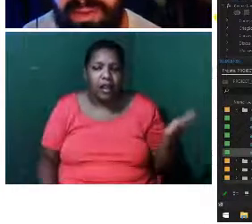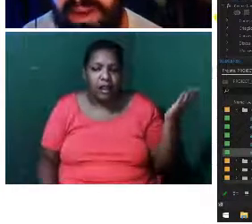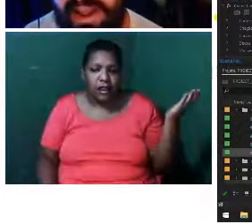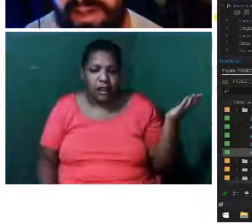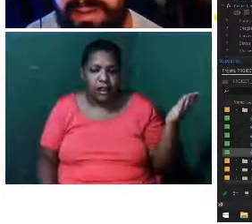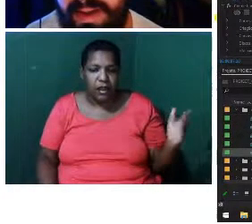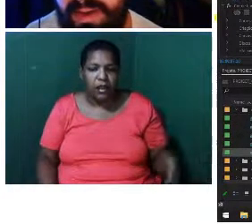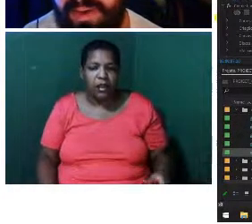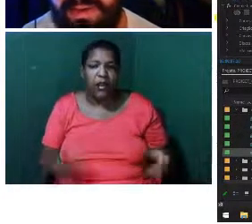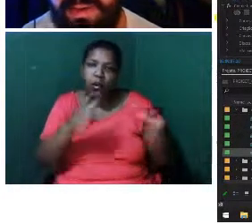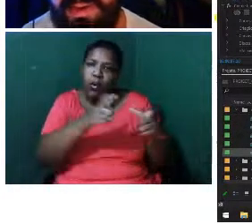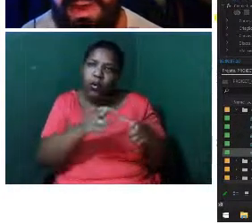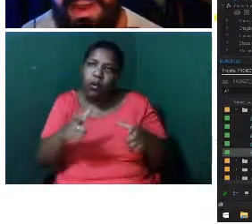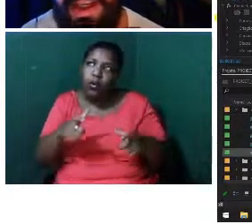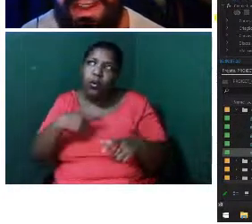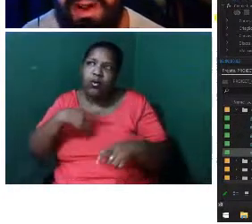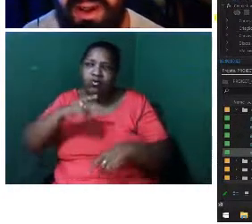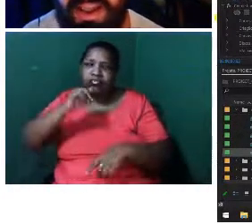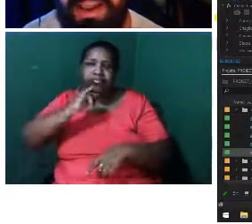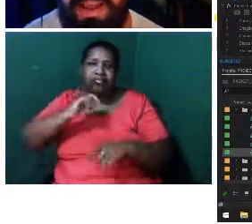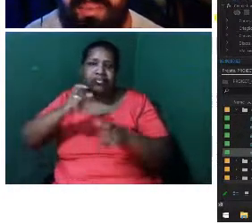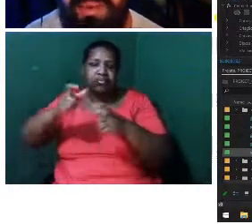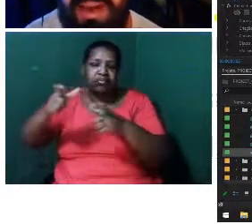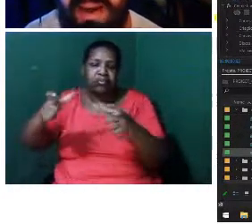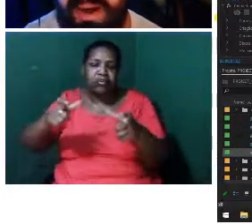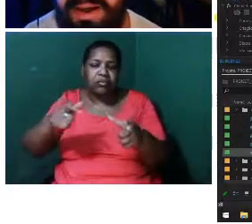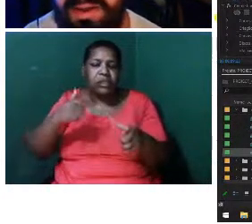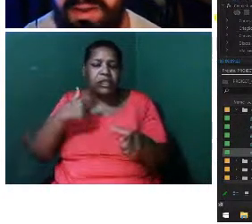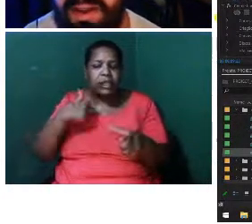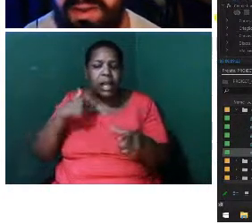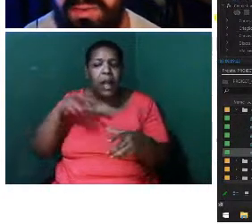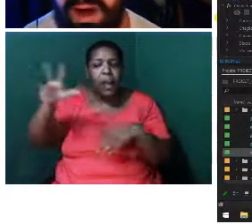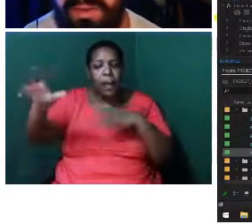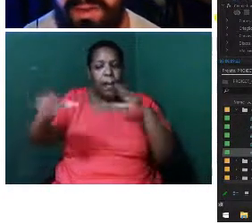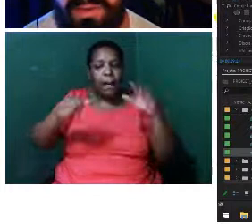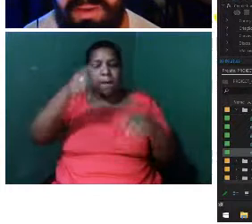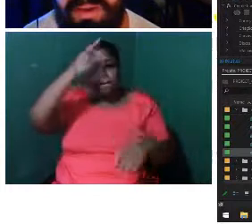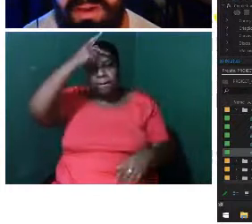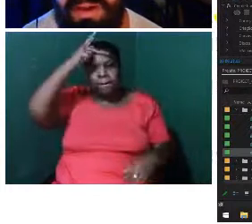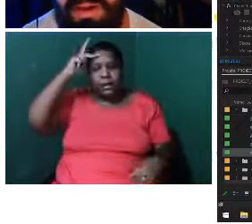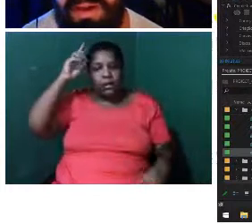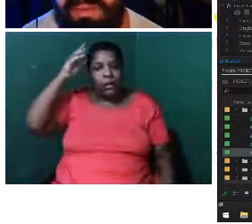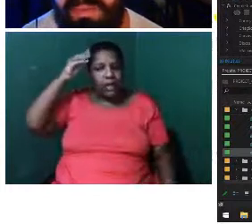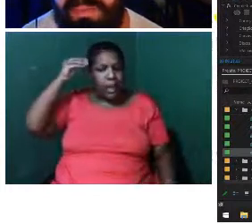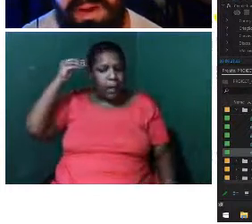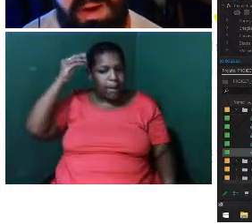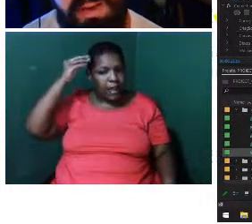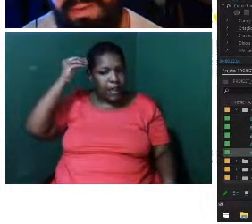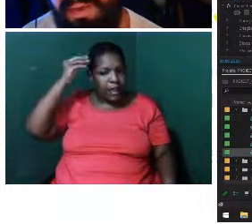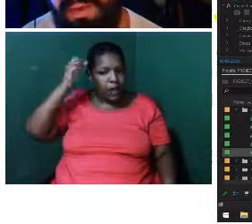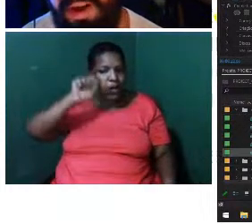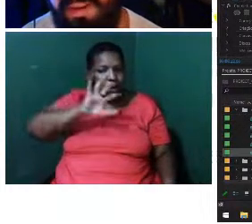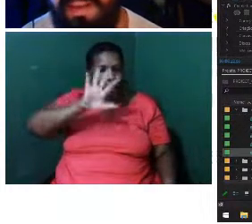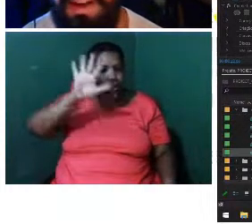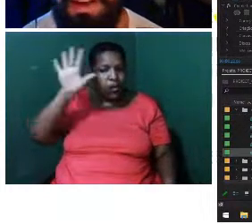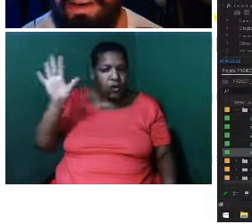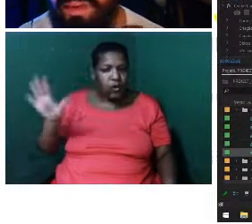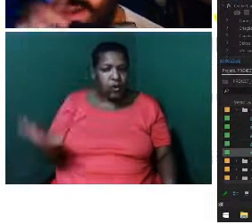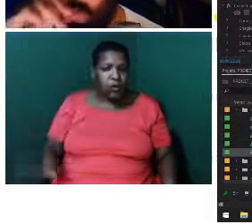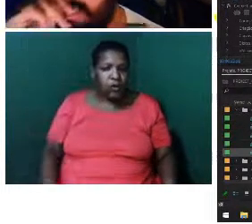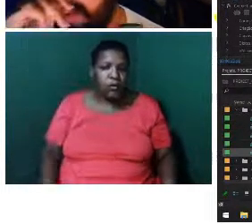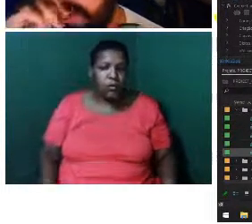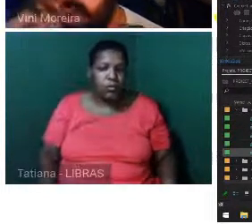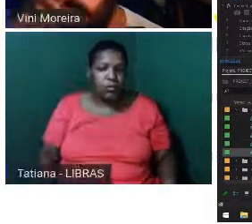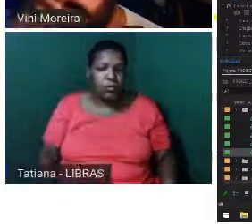imagens de lugares aleatórios e eu tentei sempre buscar a imagem de gente com o cabelo essa aqui não rolou né